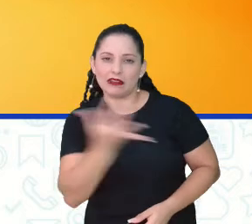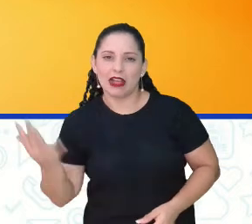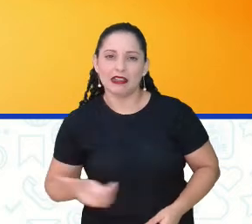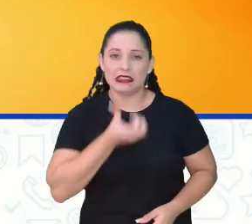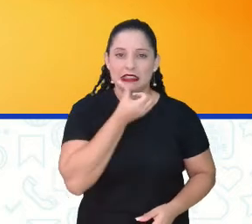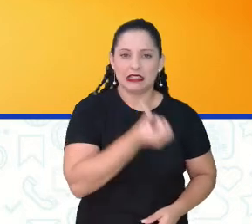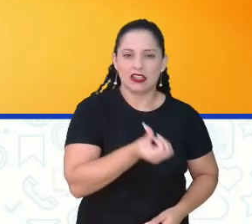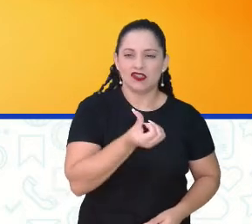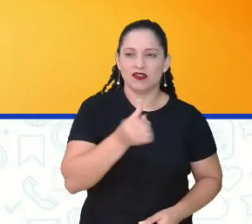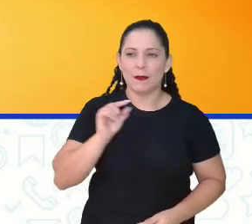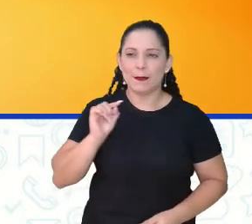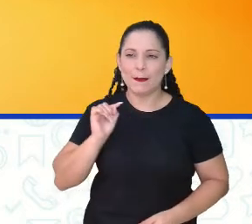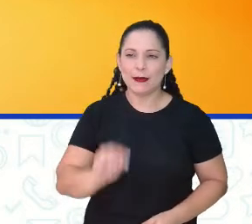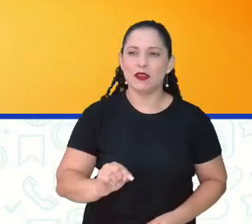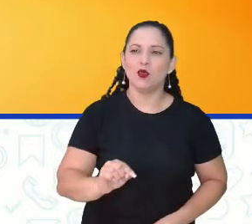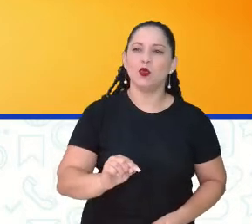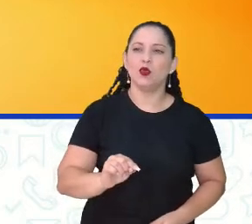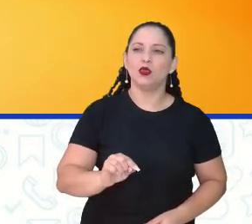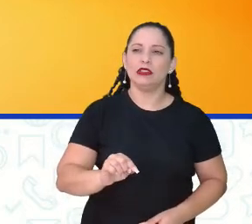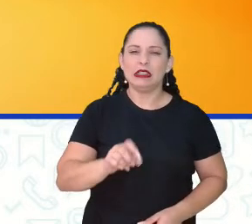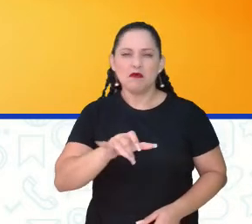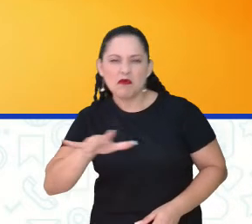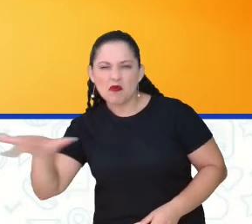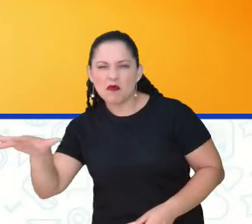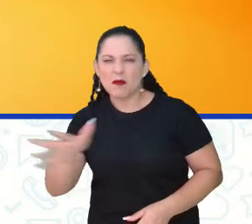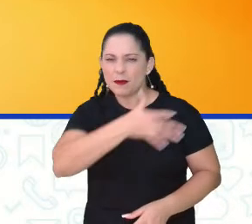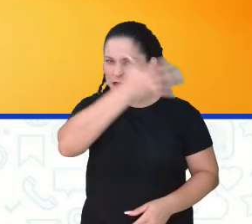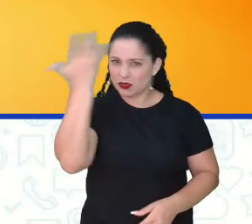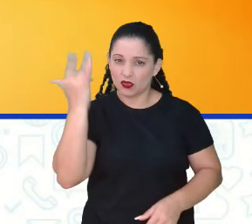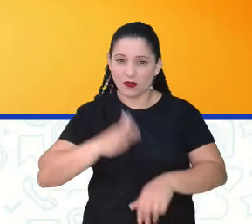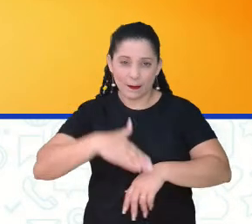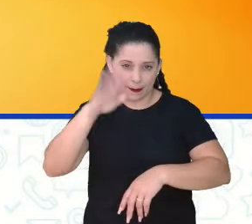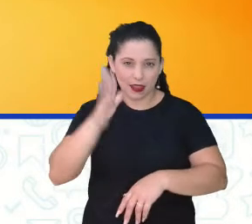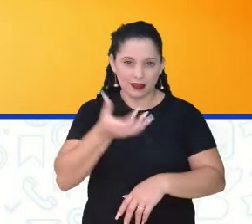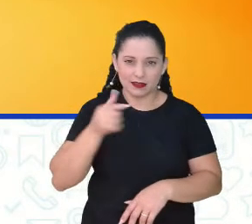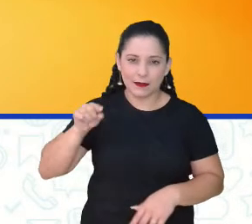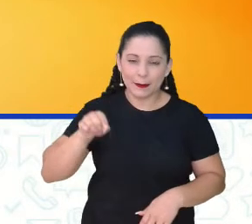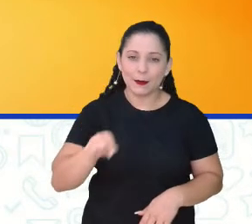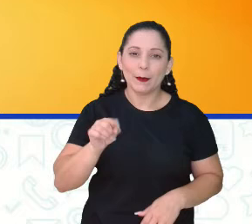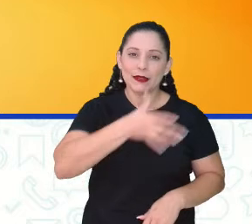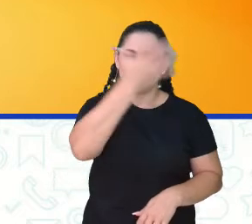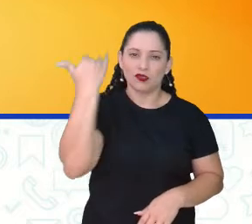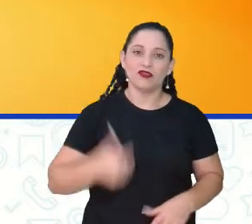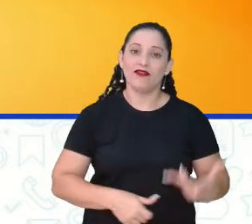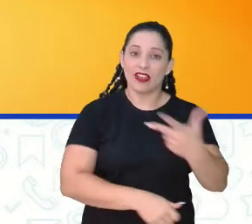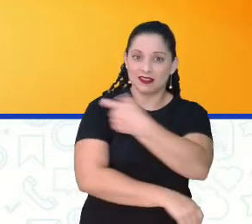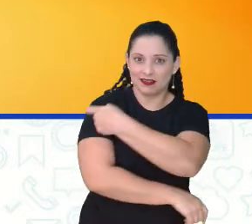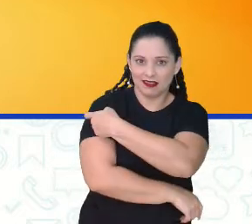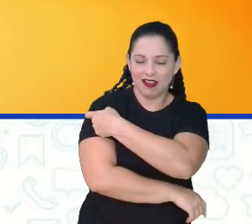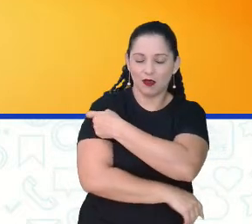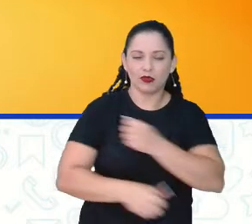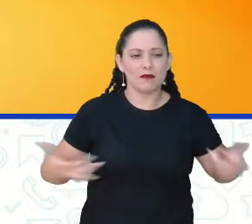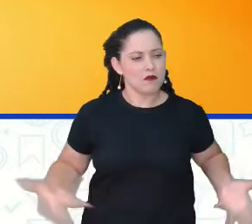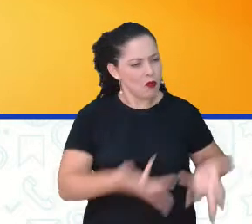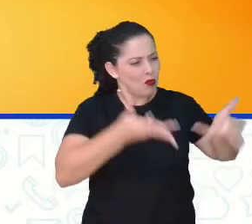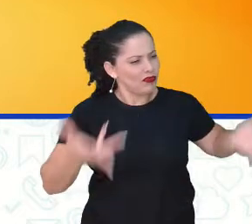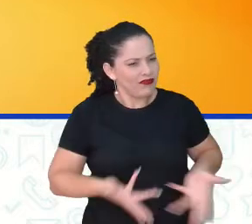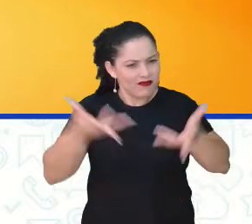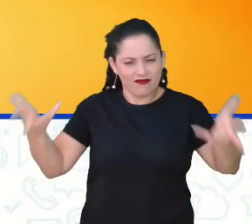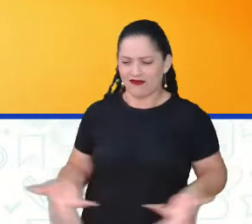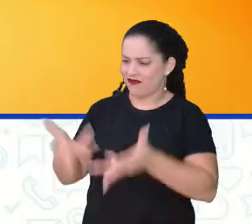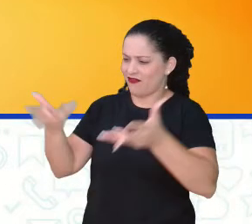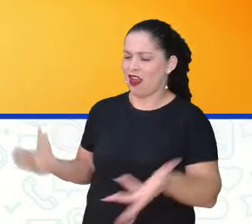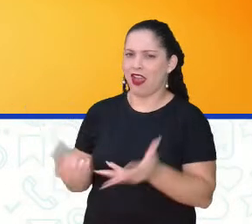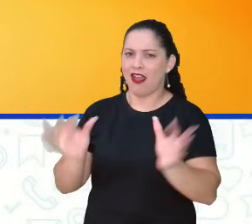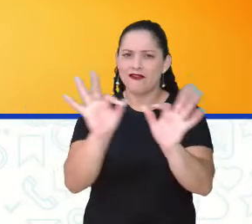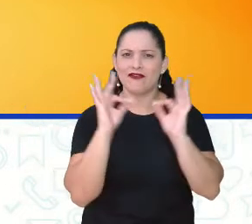6.735 pessoas se vacinaram. Veja que número legal. Então, a gente tem que incentivar, vocês têm que falar aí com os familiares, com